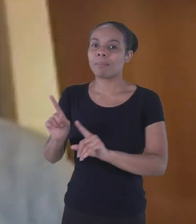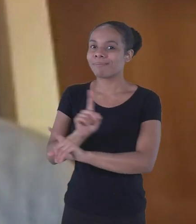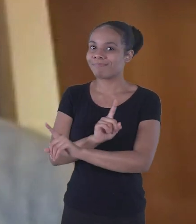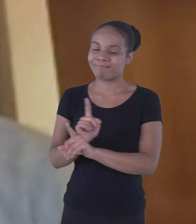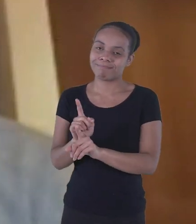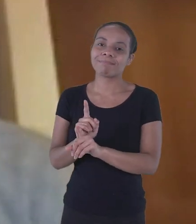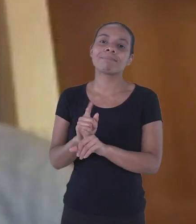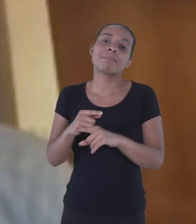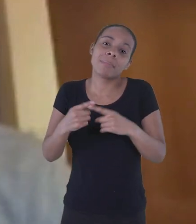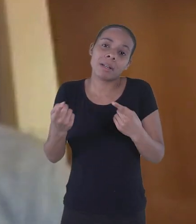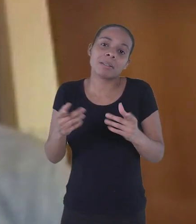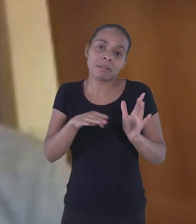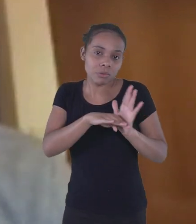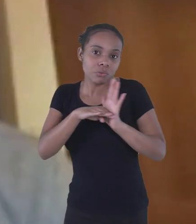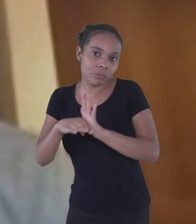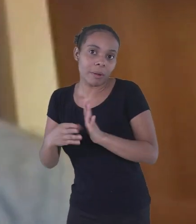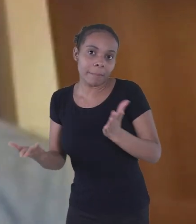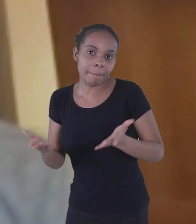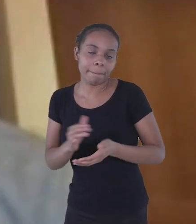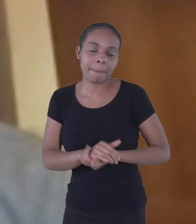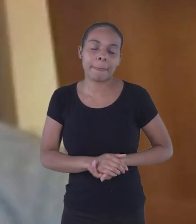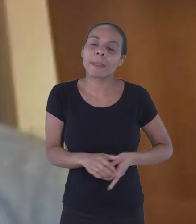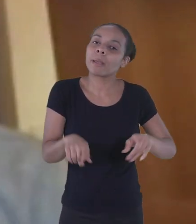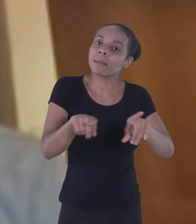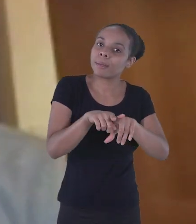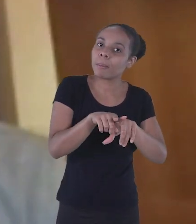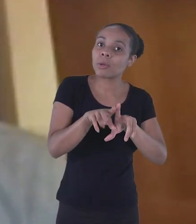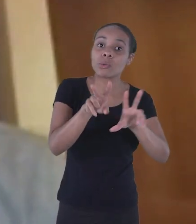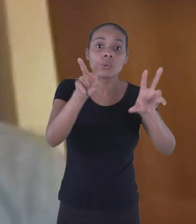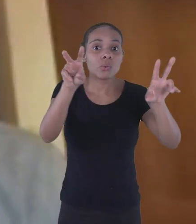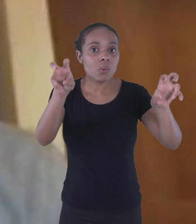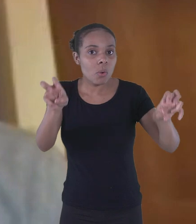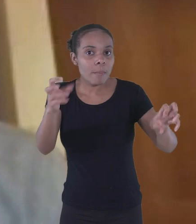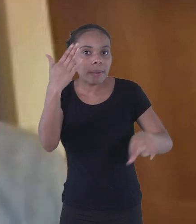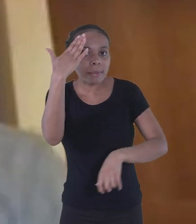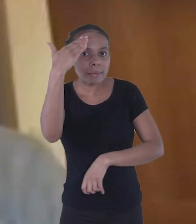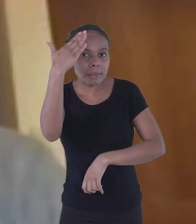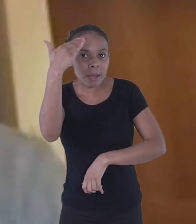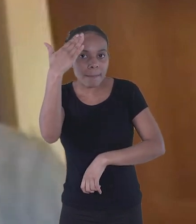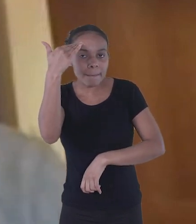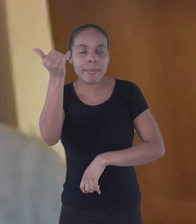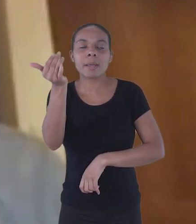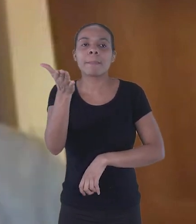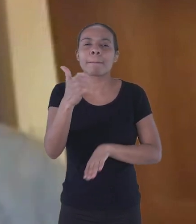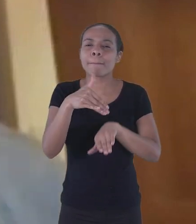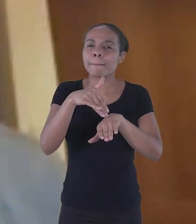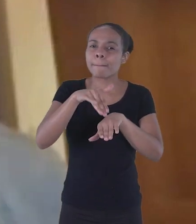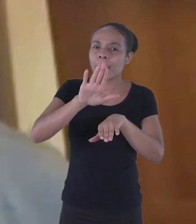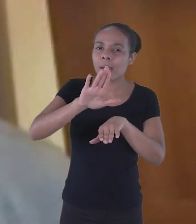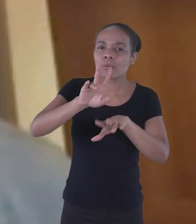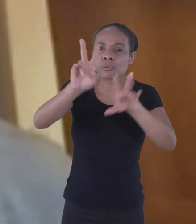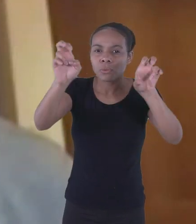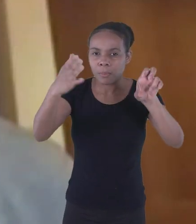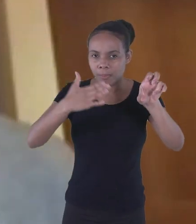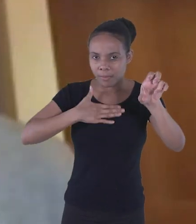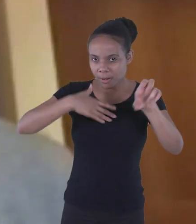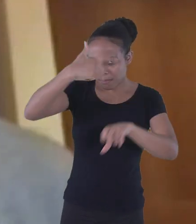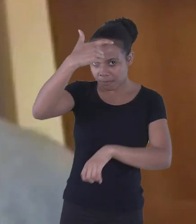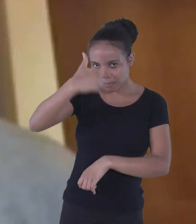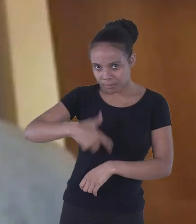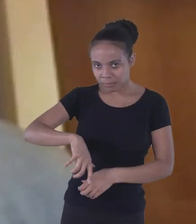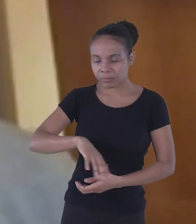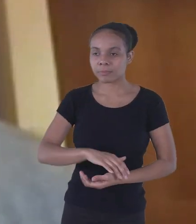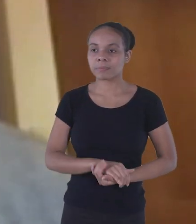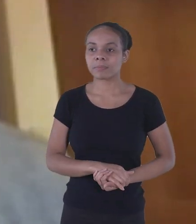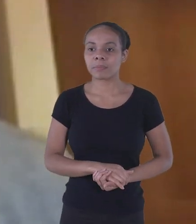Eu acho que com relação à outra questão de saber mais da minha pessoa e tal, eu acho que o livro